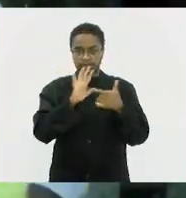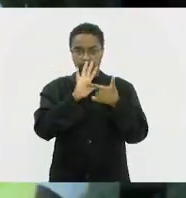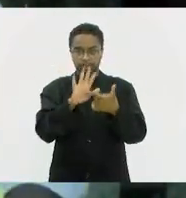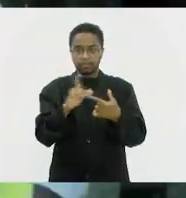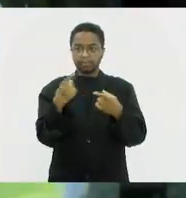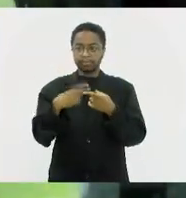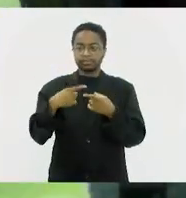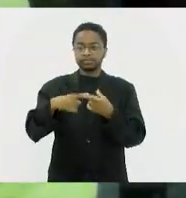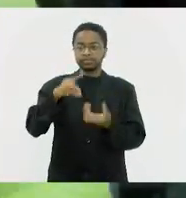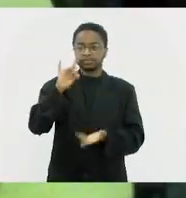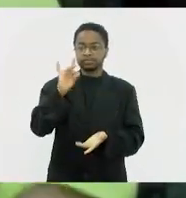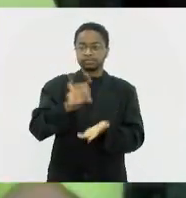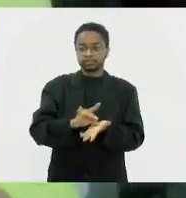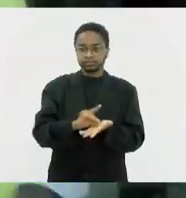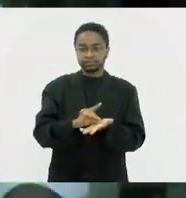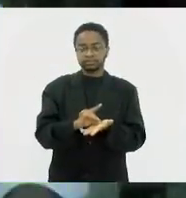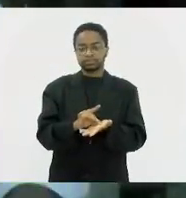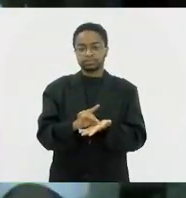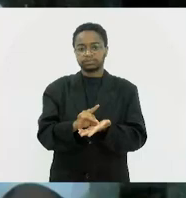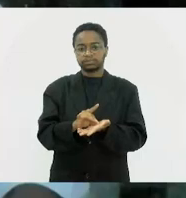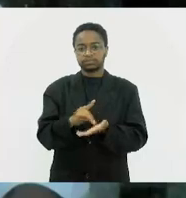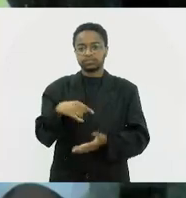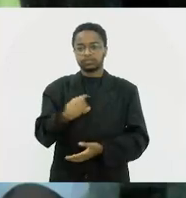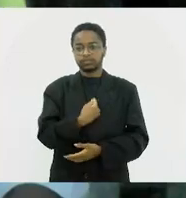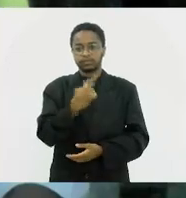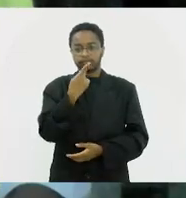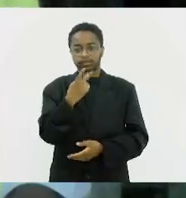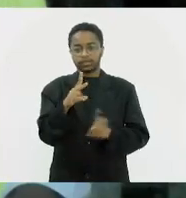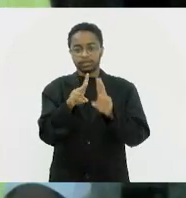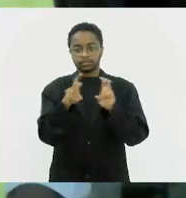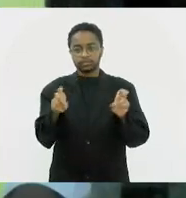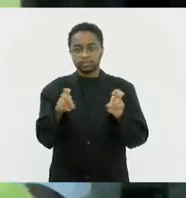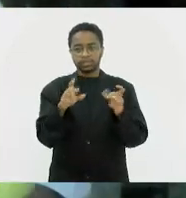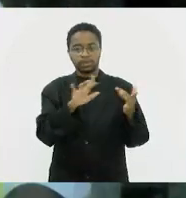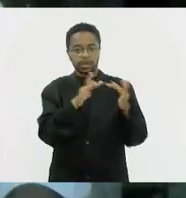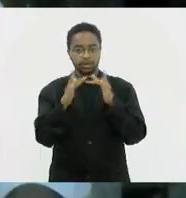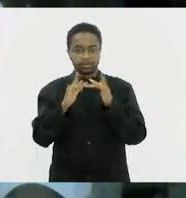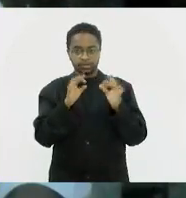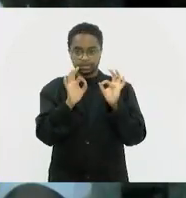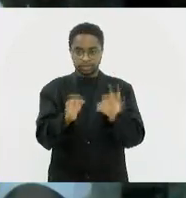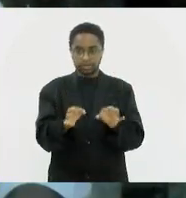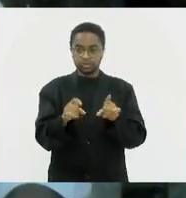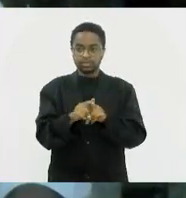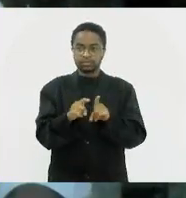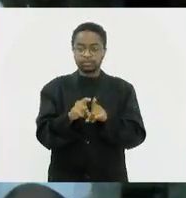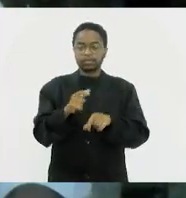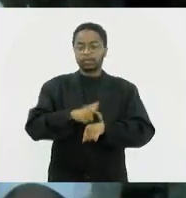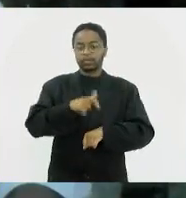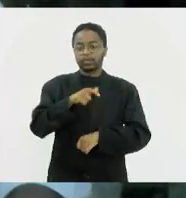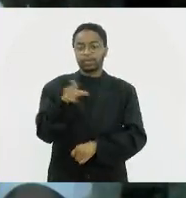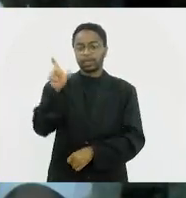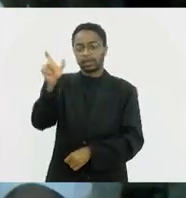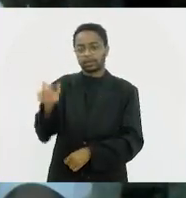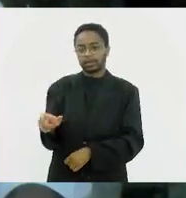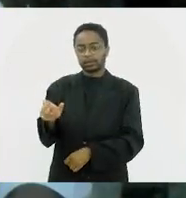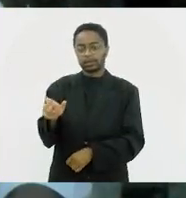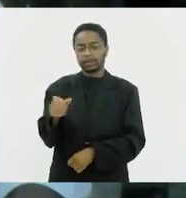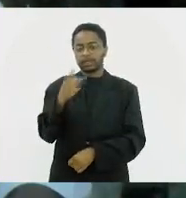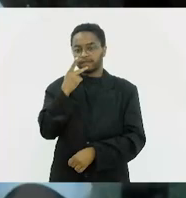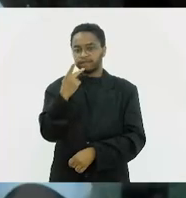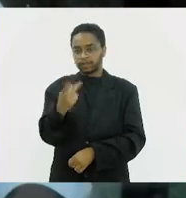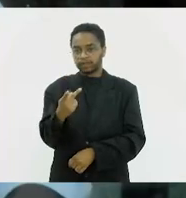na verdade, a gente fala de uma rede, né? E quando a doutora fala aqui